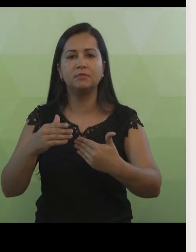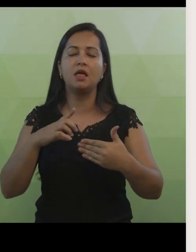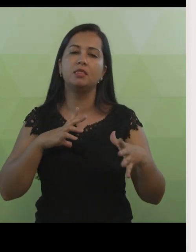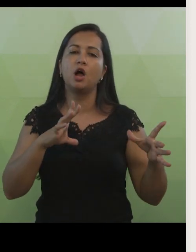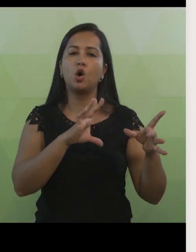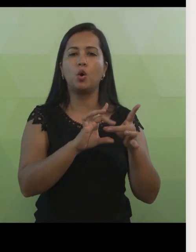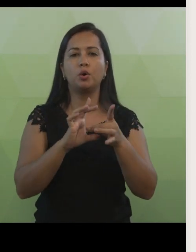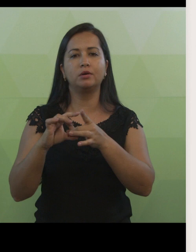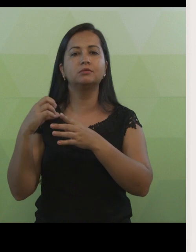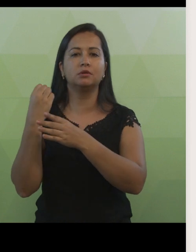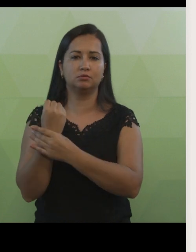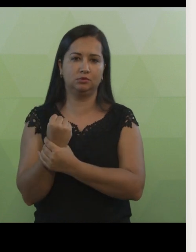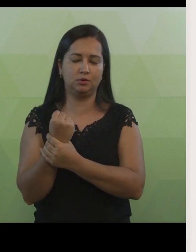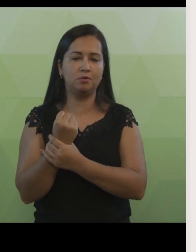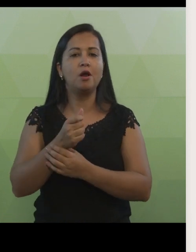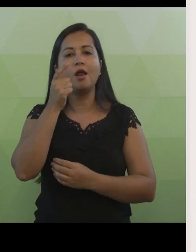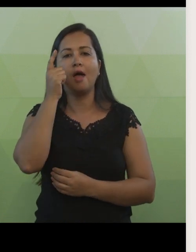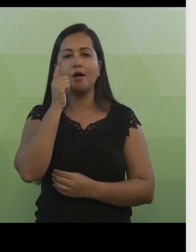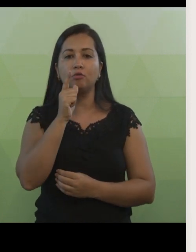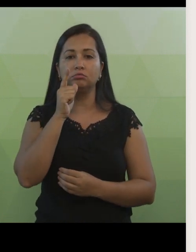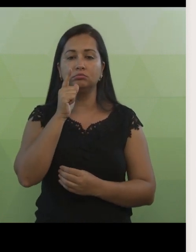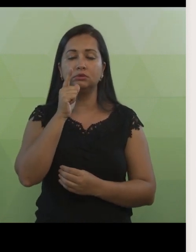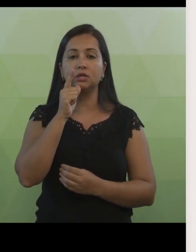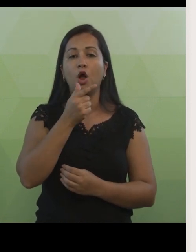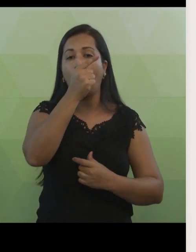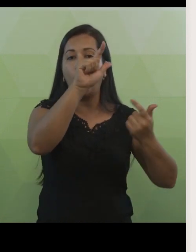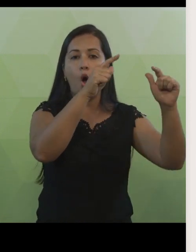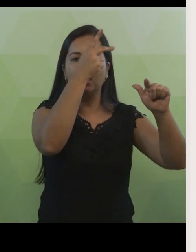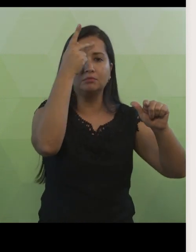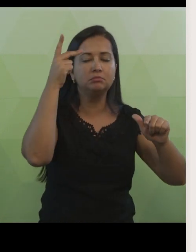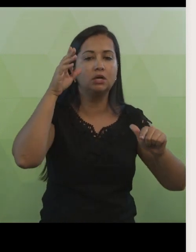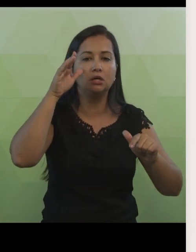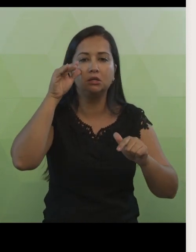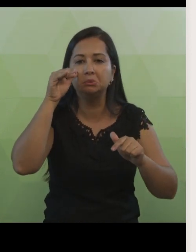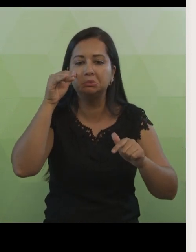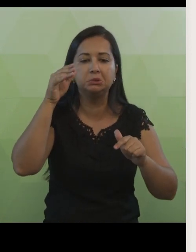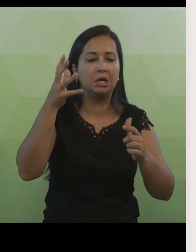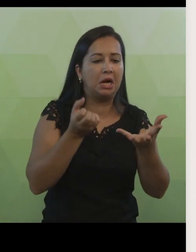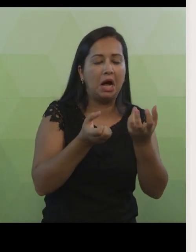Então, a partir dali, vai começar a ter a conexão segura, garantindo a